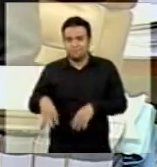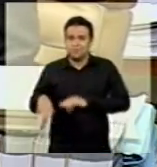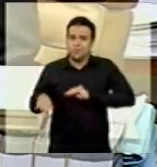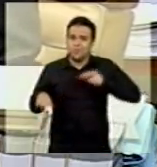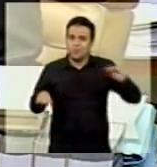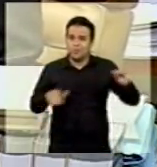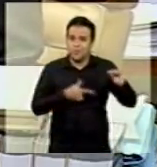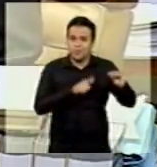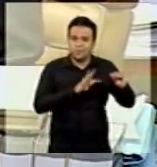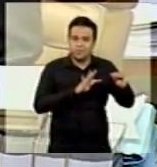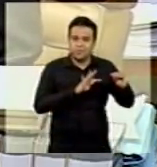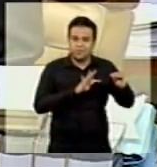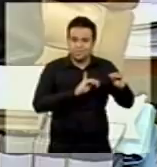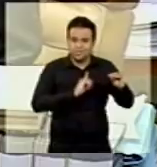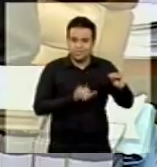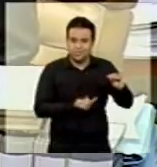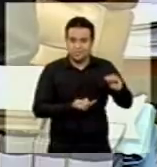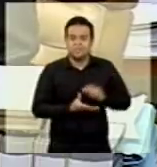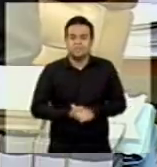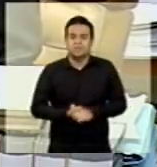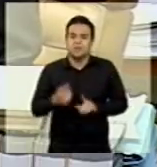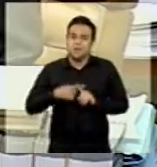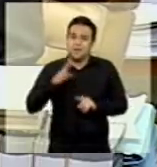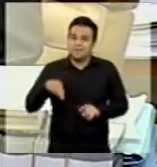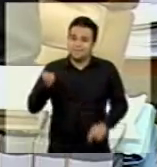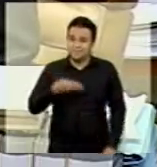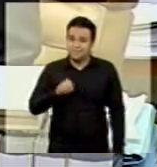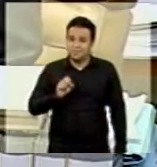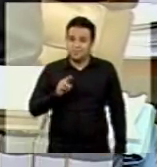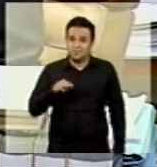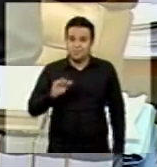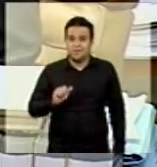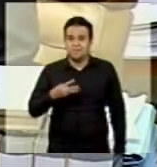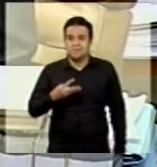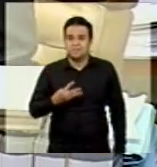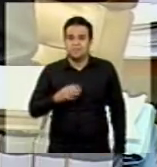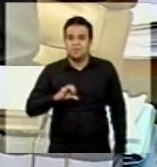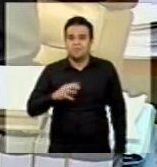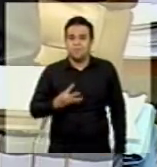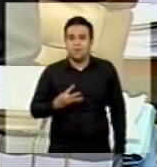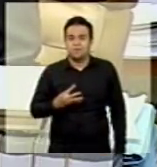para, depois de cancelada a súmula 394, foi para quem? Foi para o STJ.